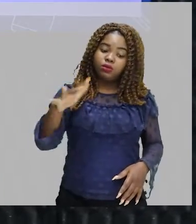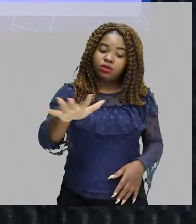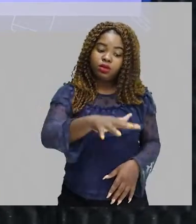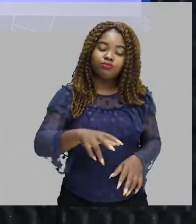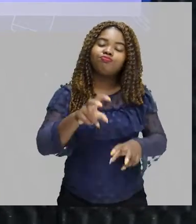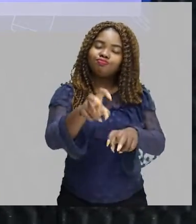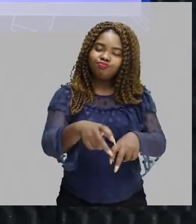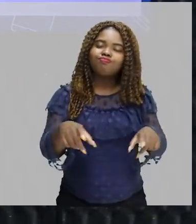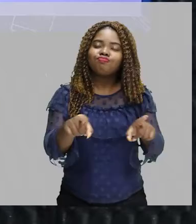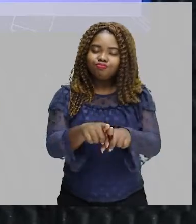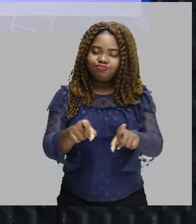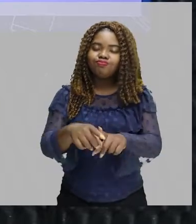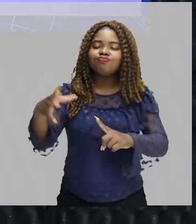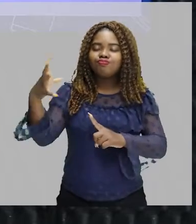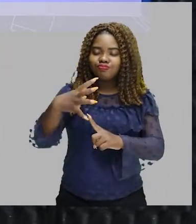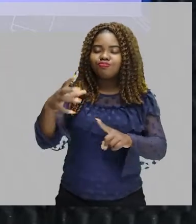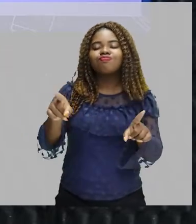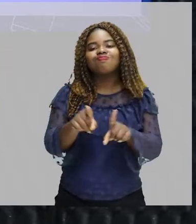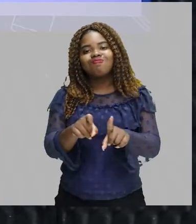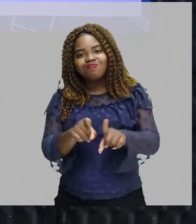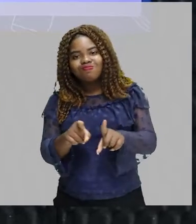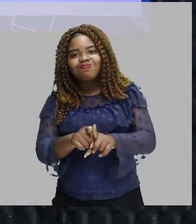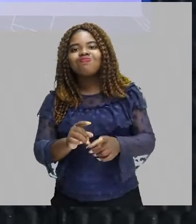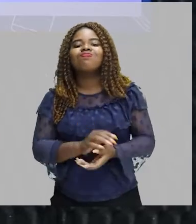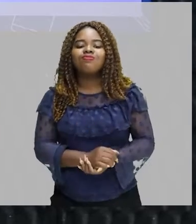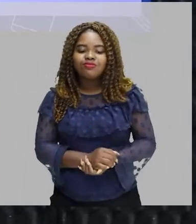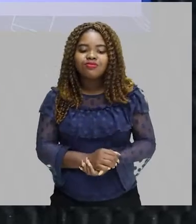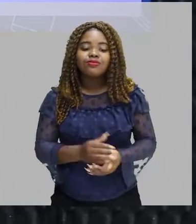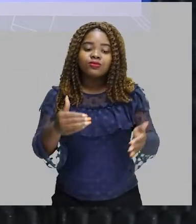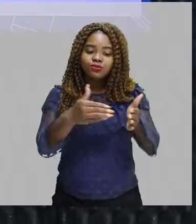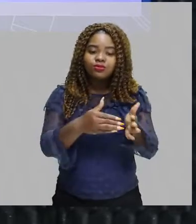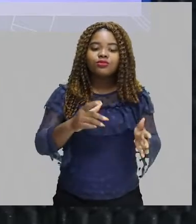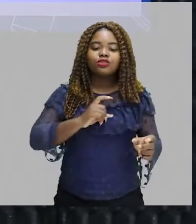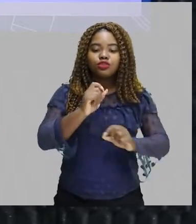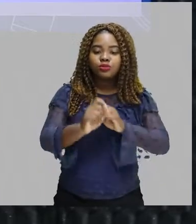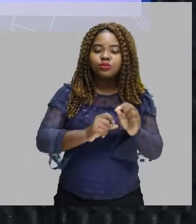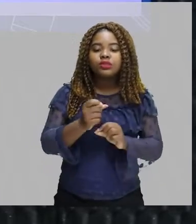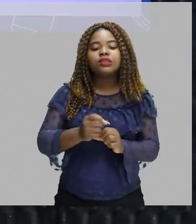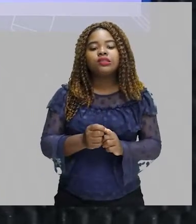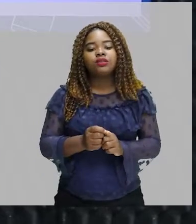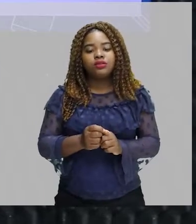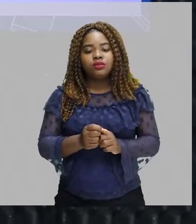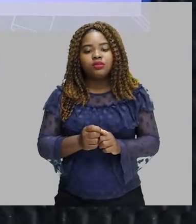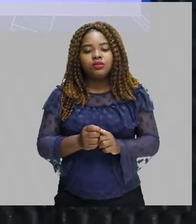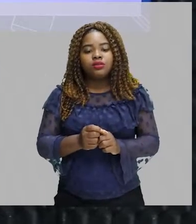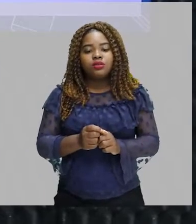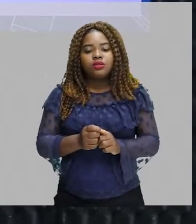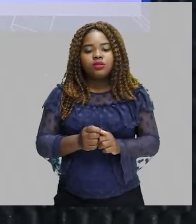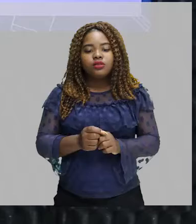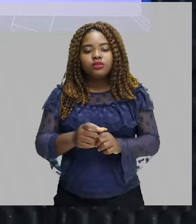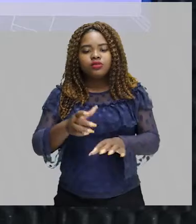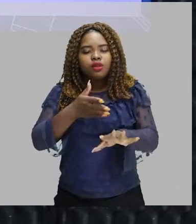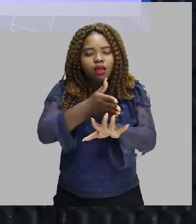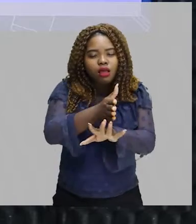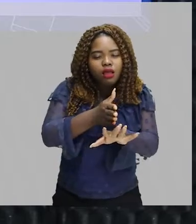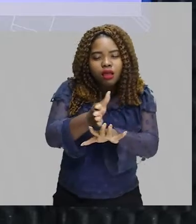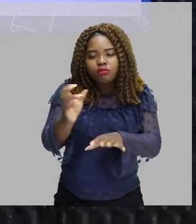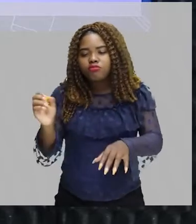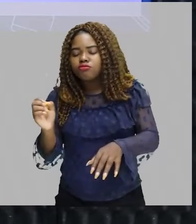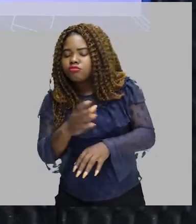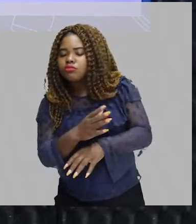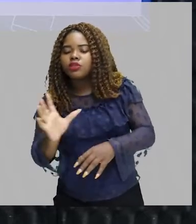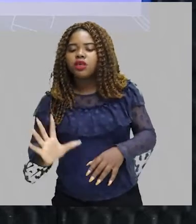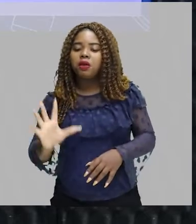influenciar também no espaço urbano e vice-versa. E, por último, a gente finaliza falando das novas perspectivas, né, que